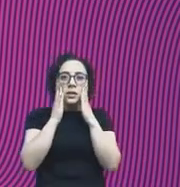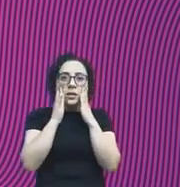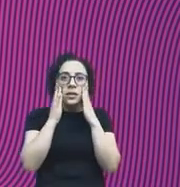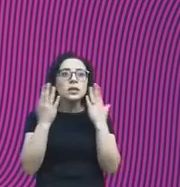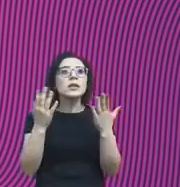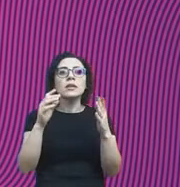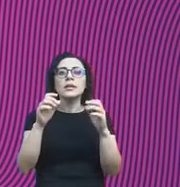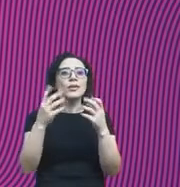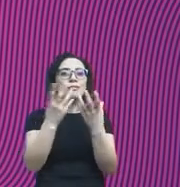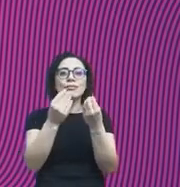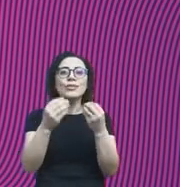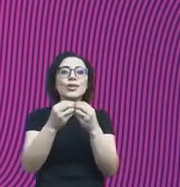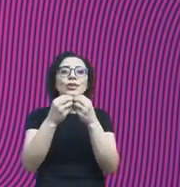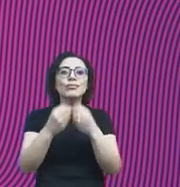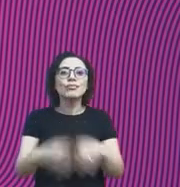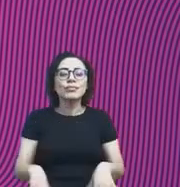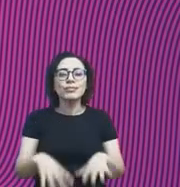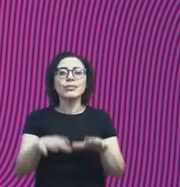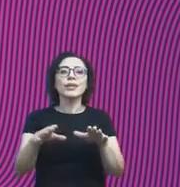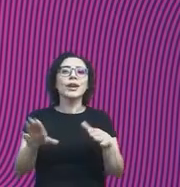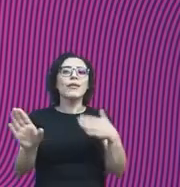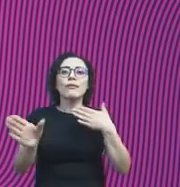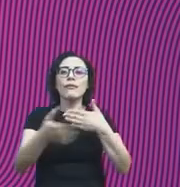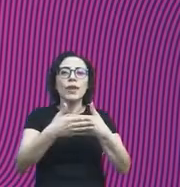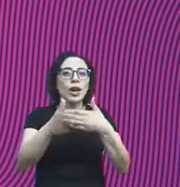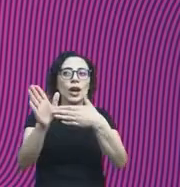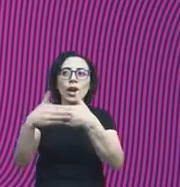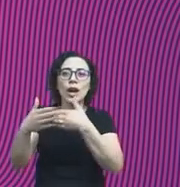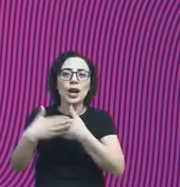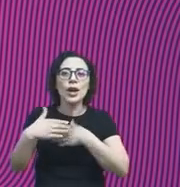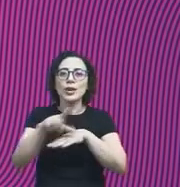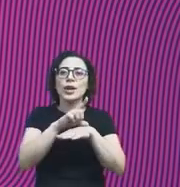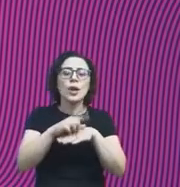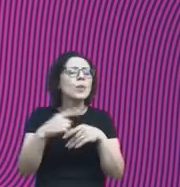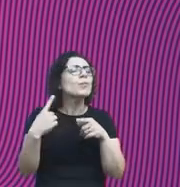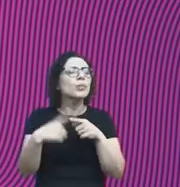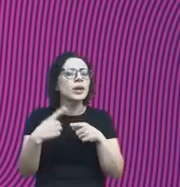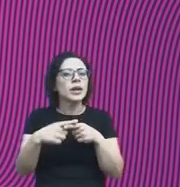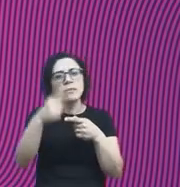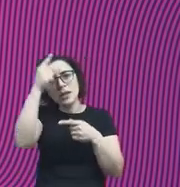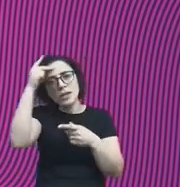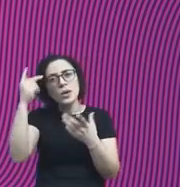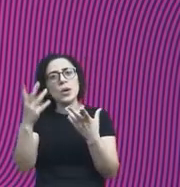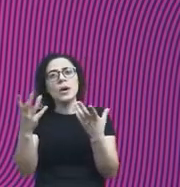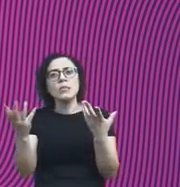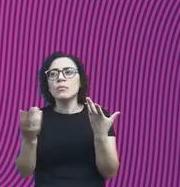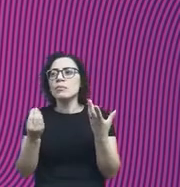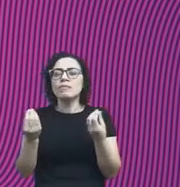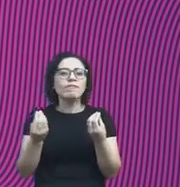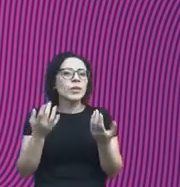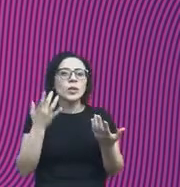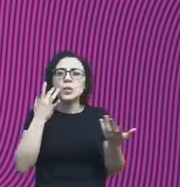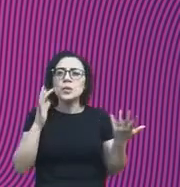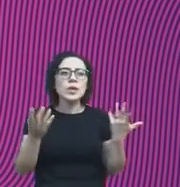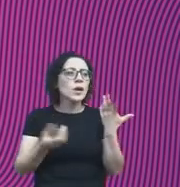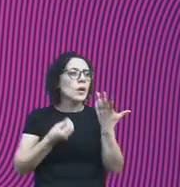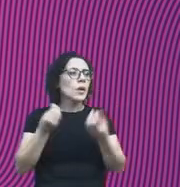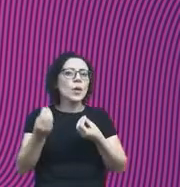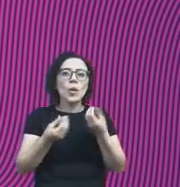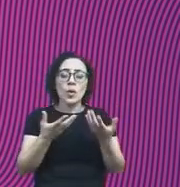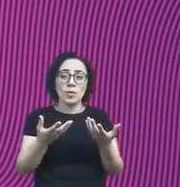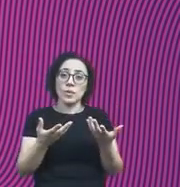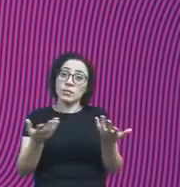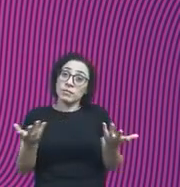e as pessoas estão comprando. E grande parte daquela movimentação que gradualmente vai desaparecer, mas era